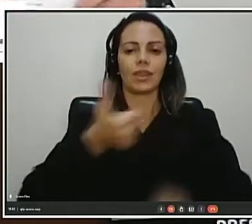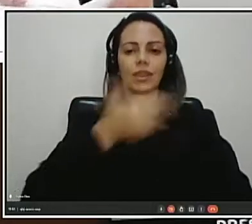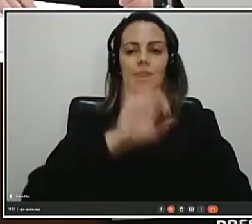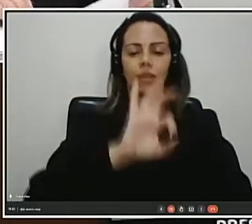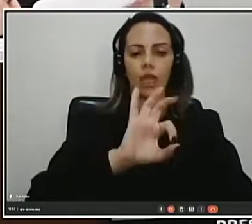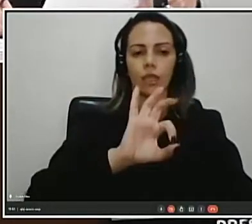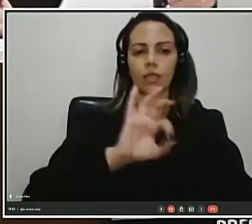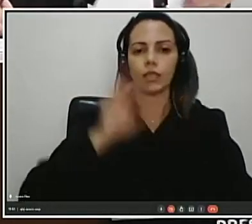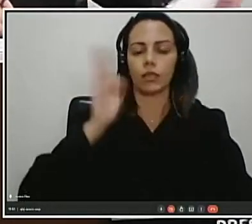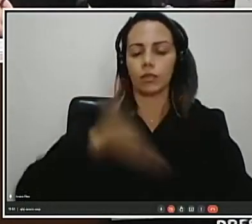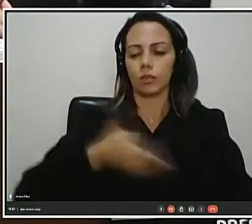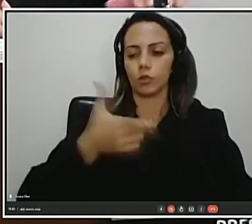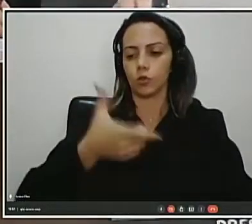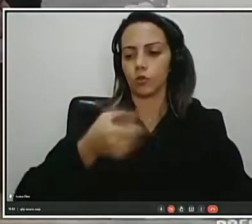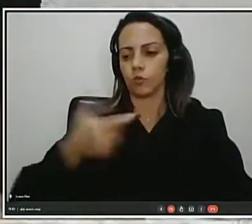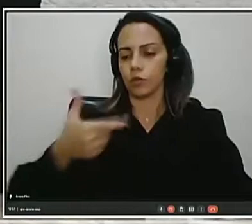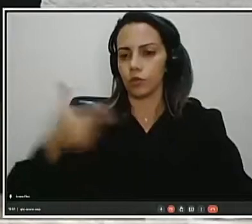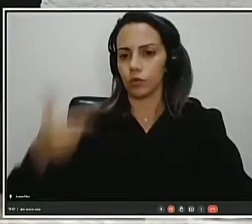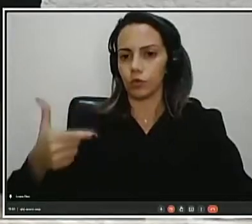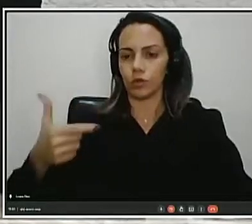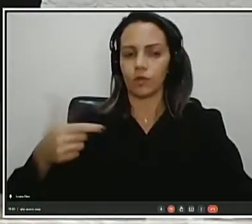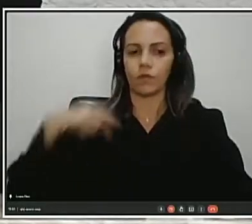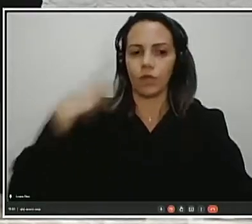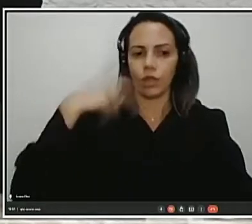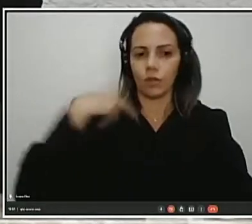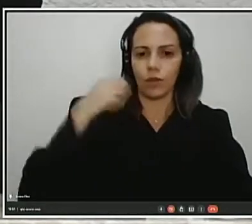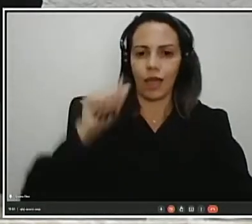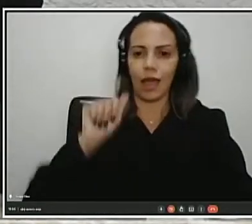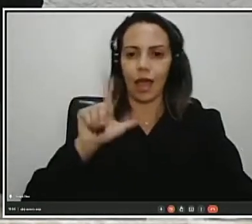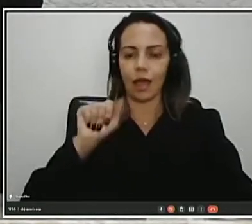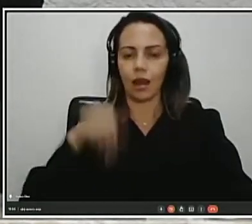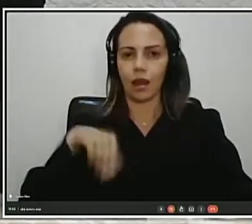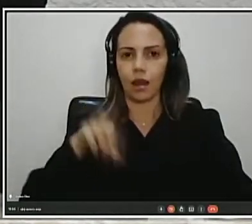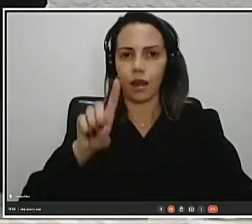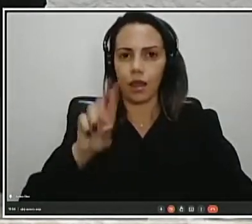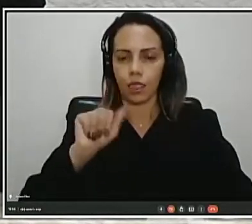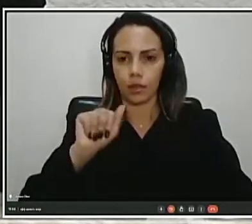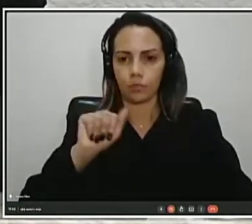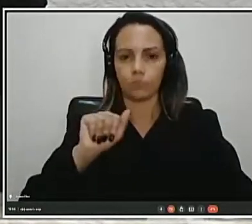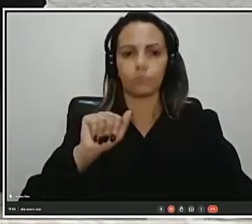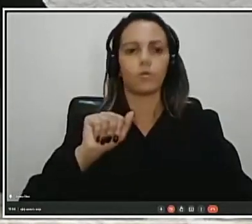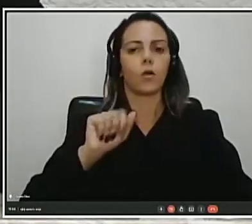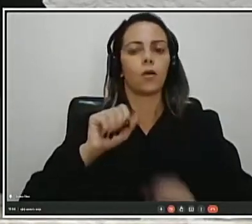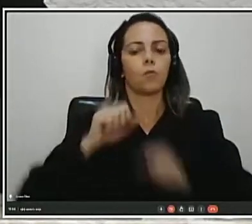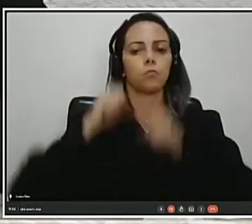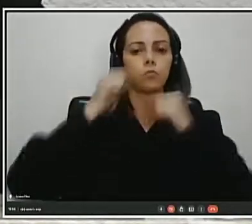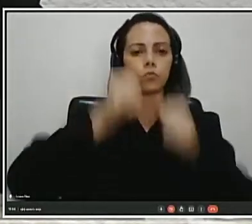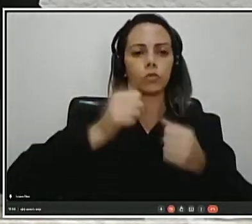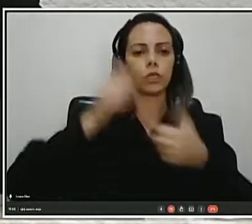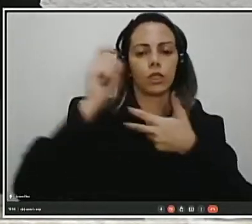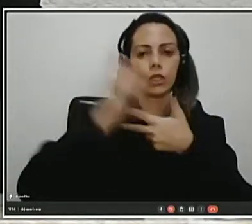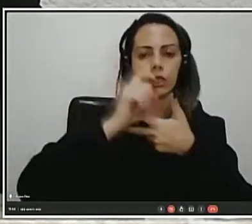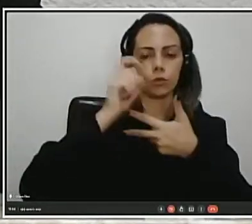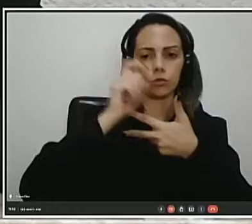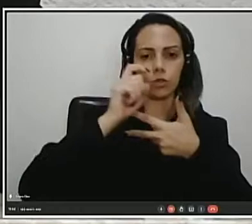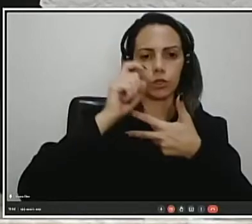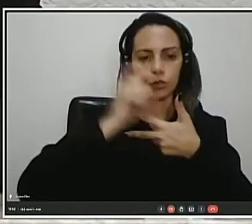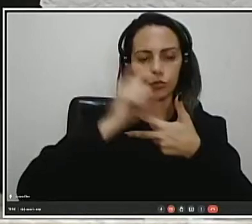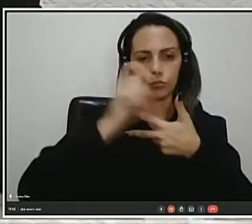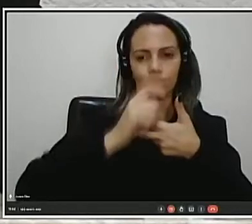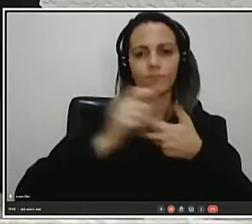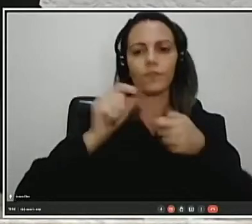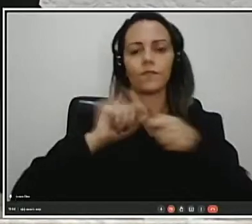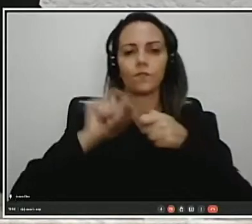vereadora Alandra Roveda Grando, ao Poder Executivo Municipal para que elabore, através do setor de comunicação, uma campanha